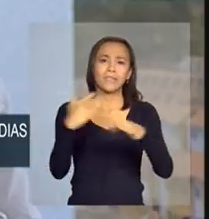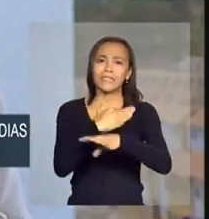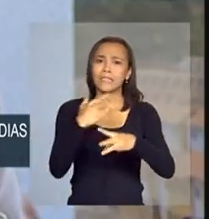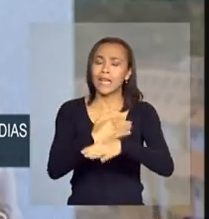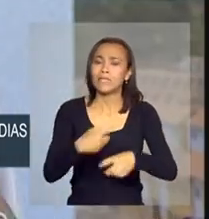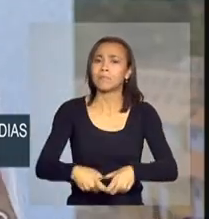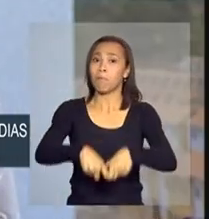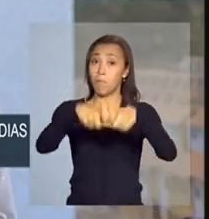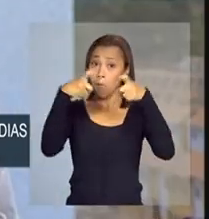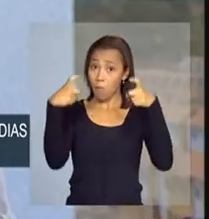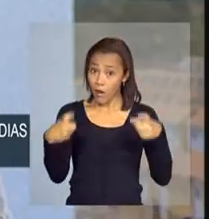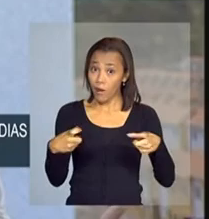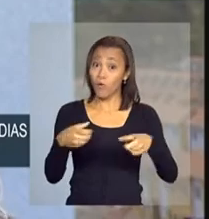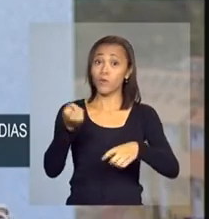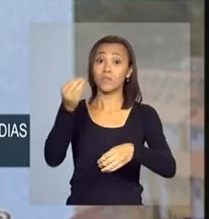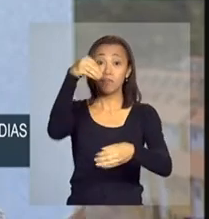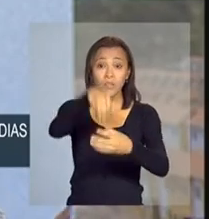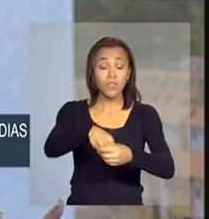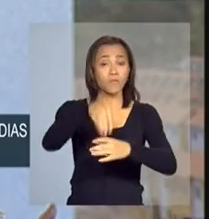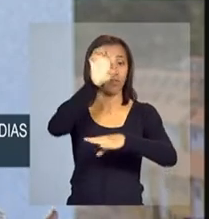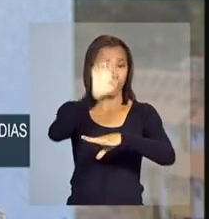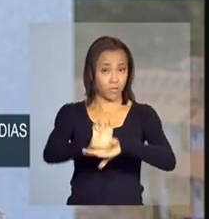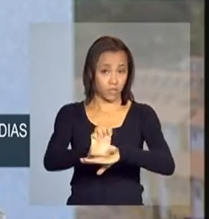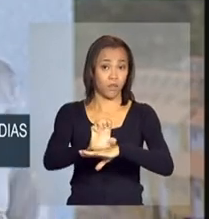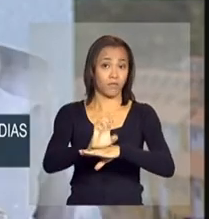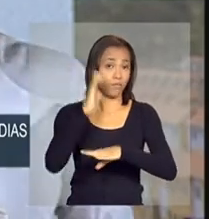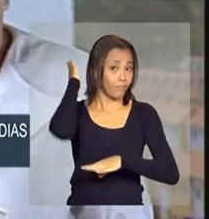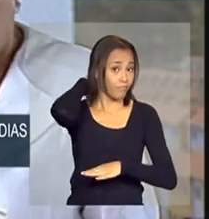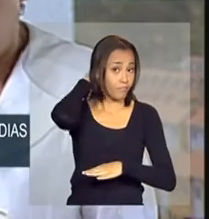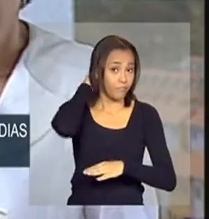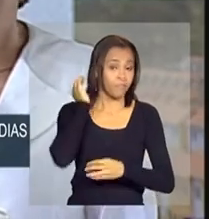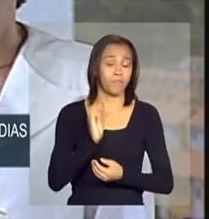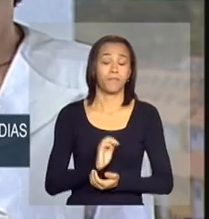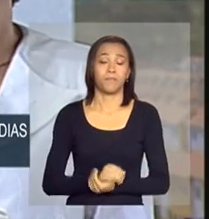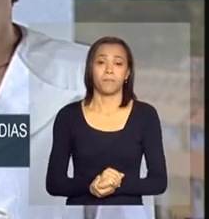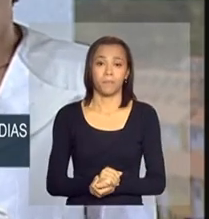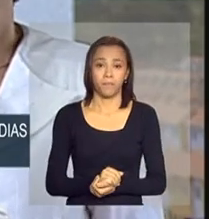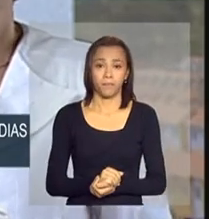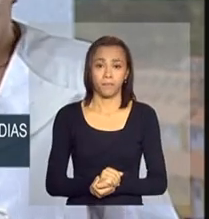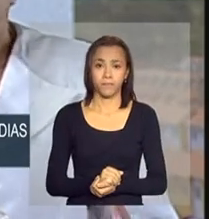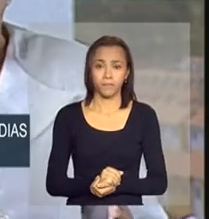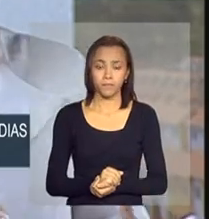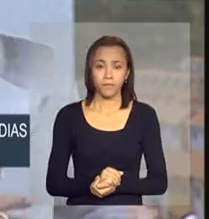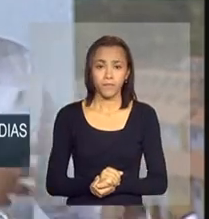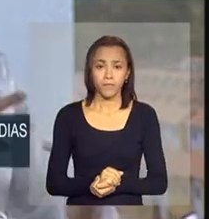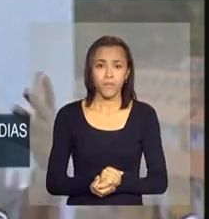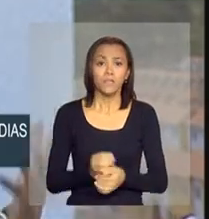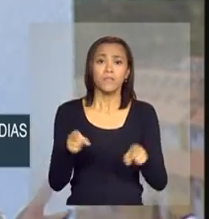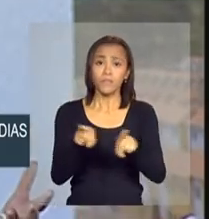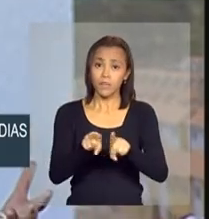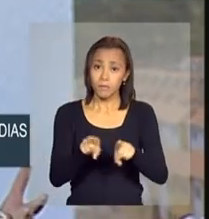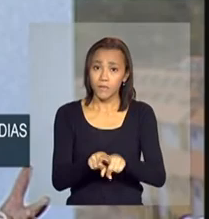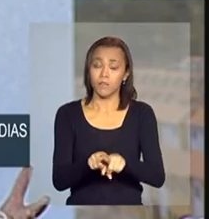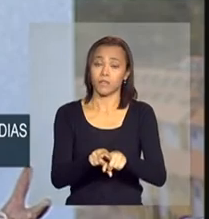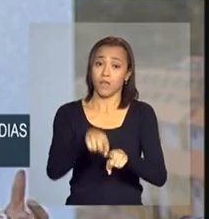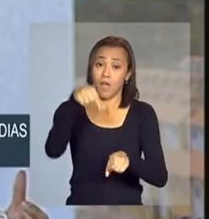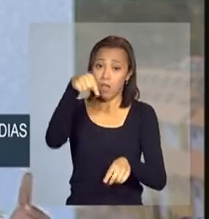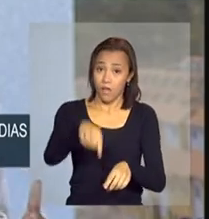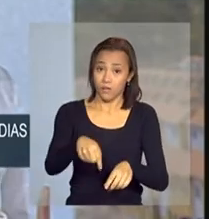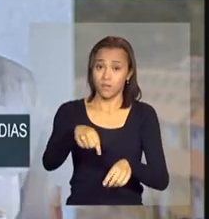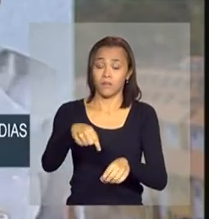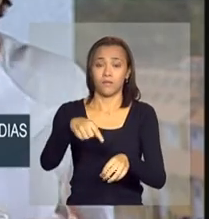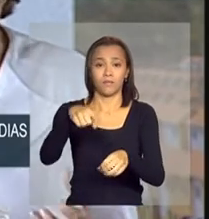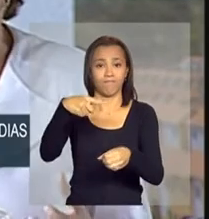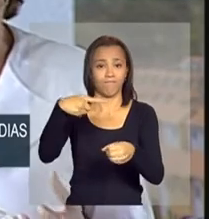cidades do Estado do Pará é como uma cidade